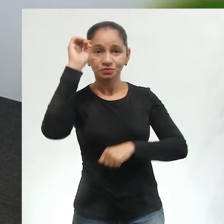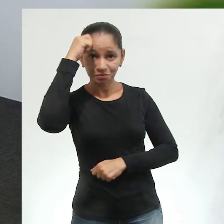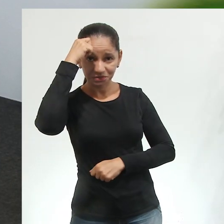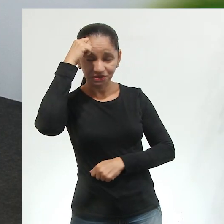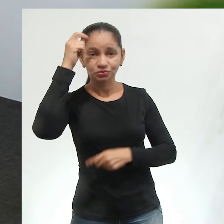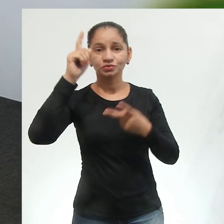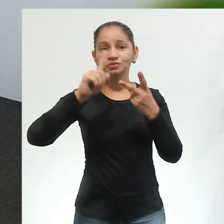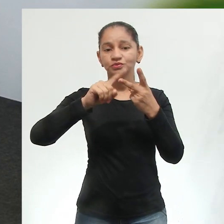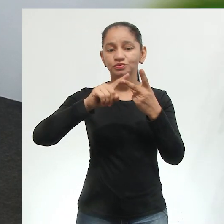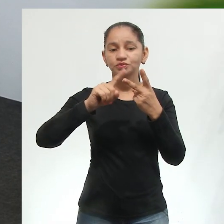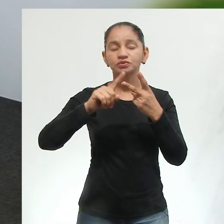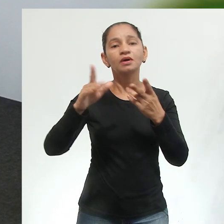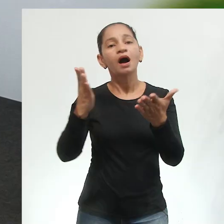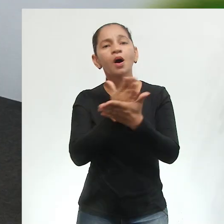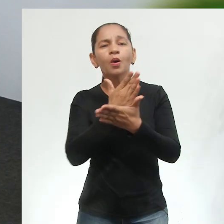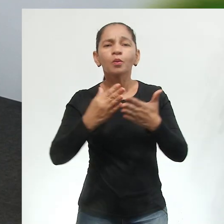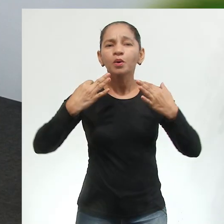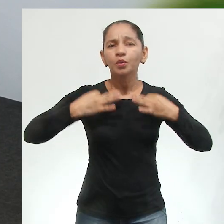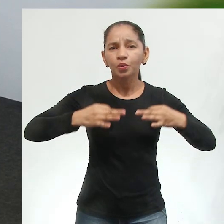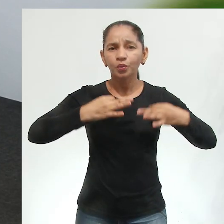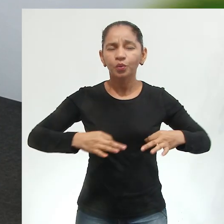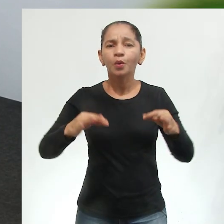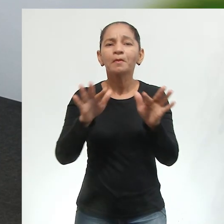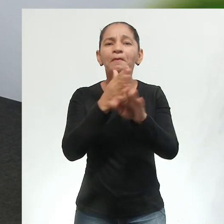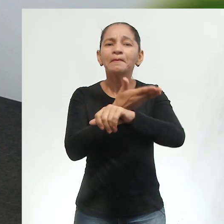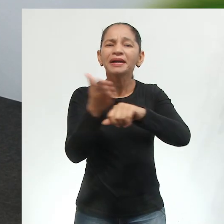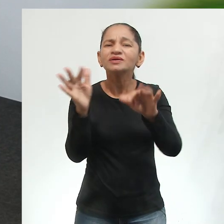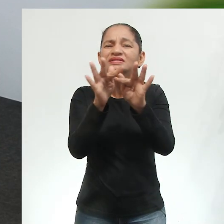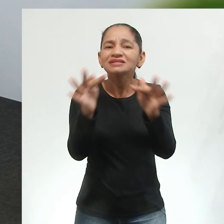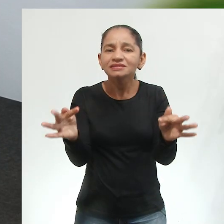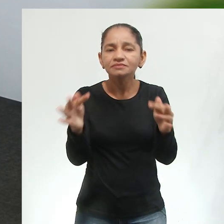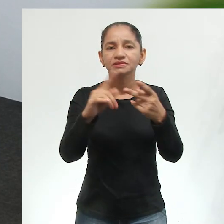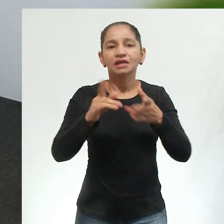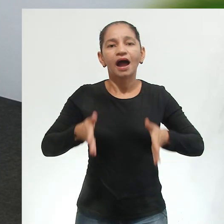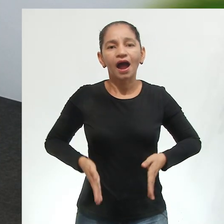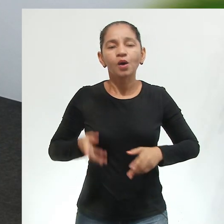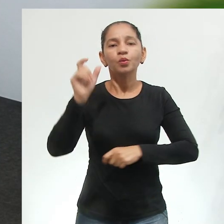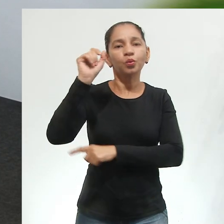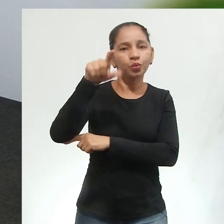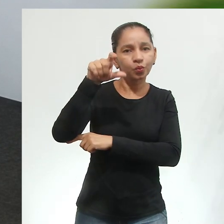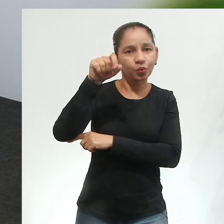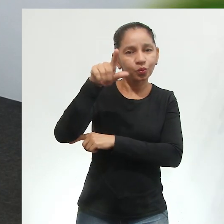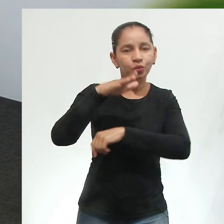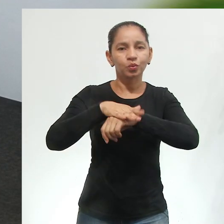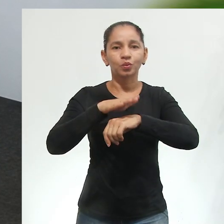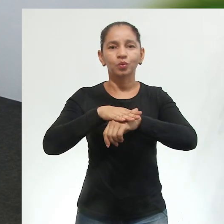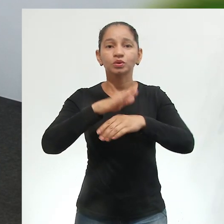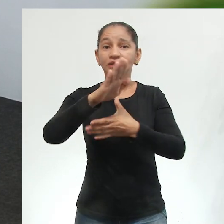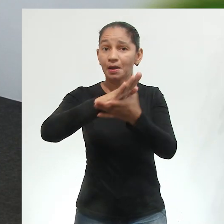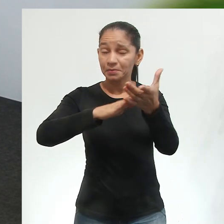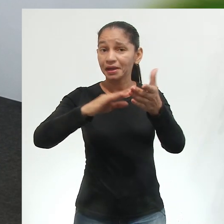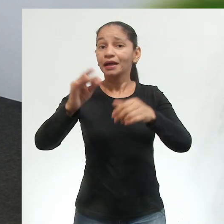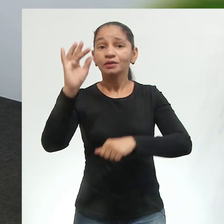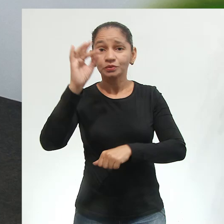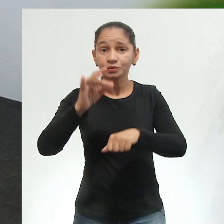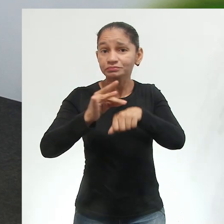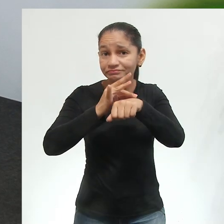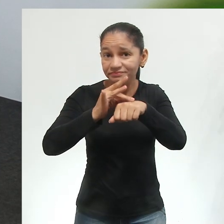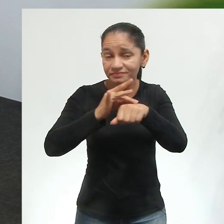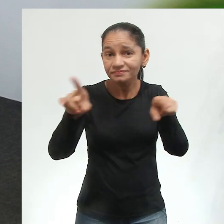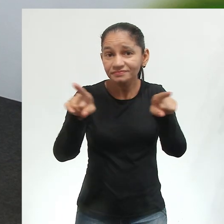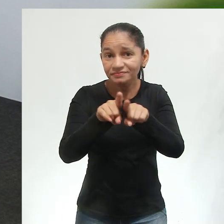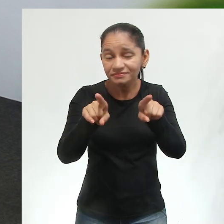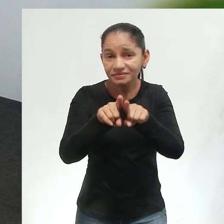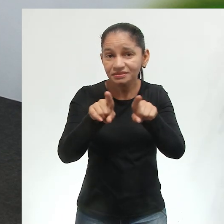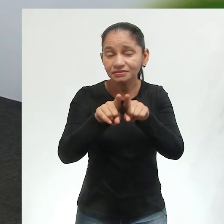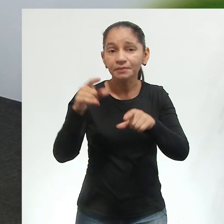preta com riscas brancas, com uma calça azul marinho e sapatos pretos. Estou no estúdio de